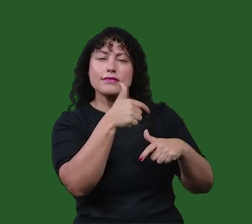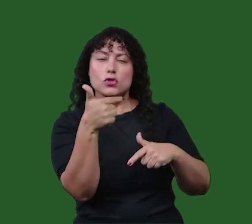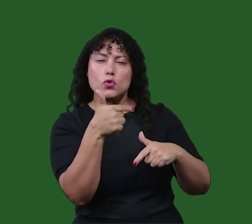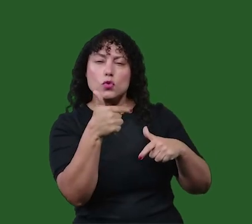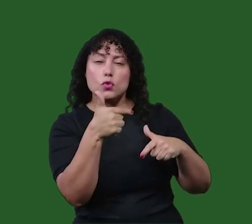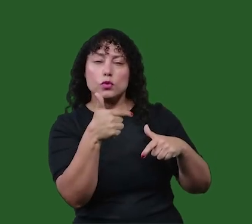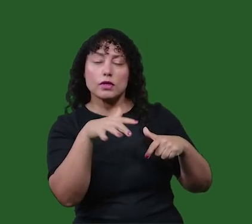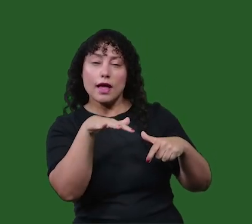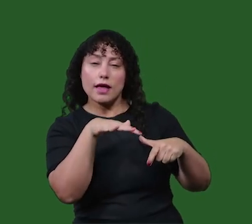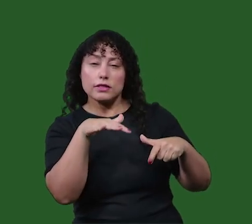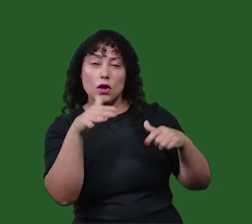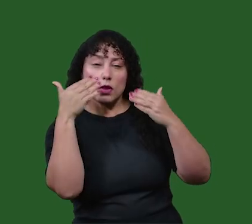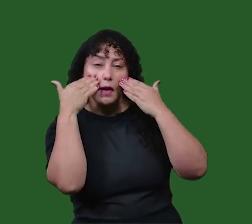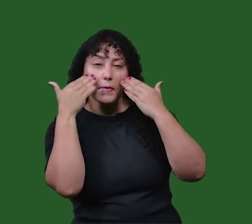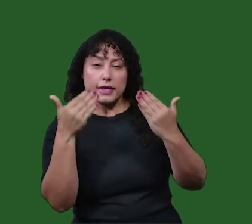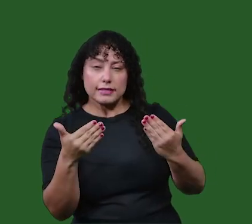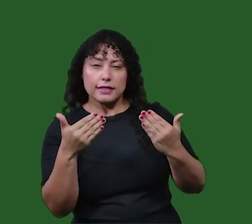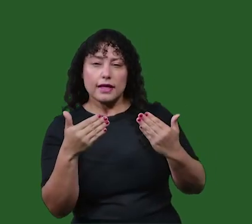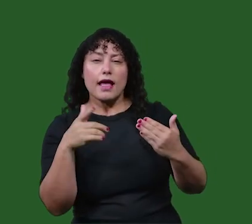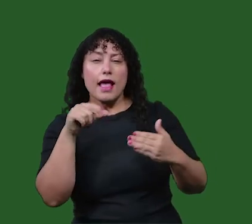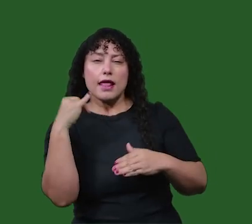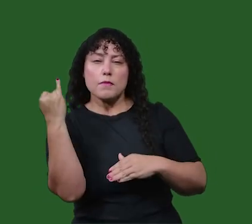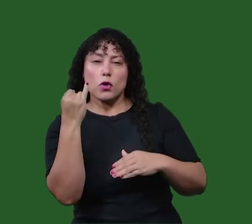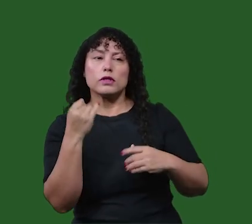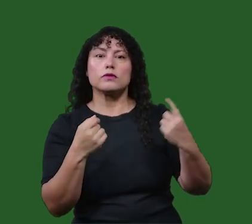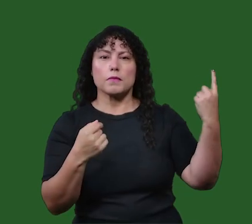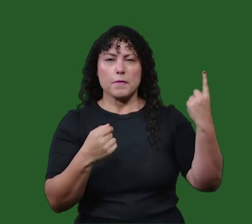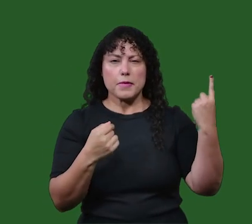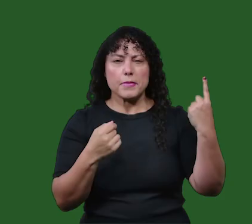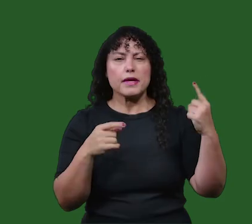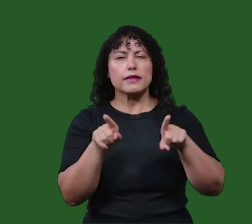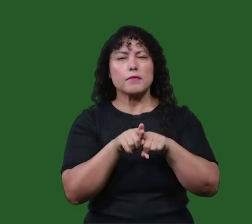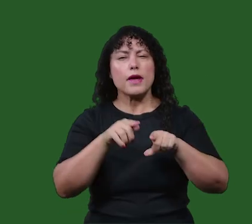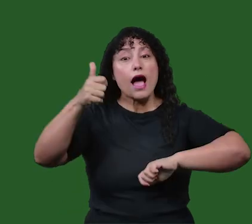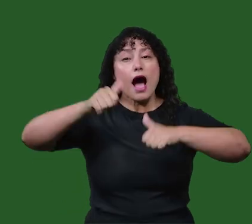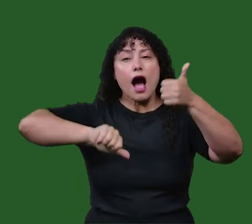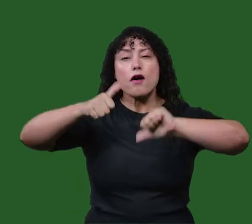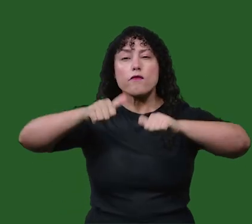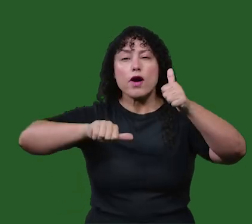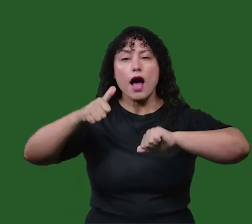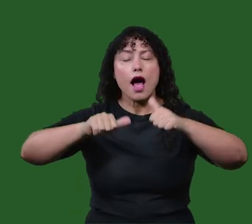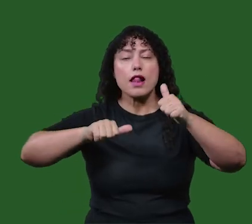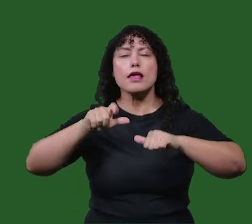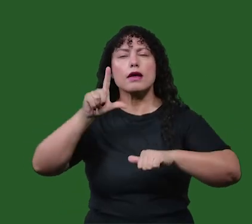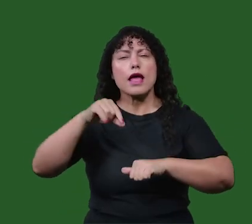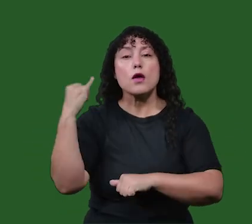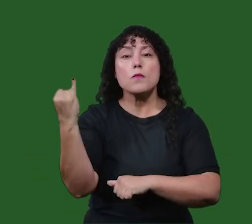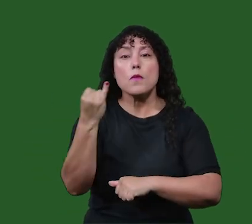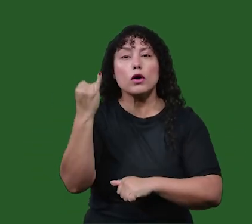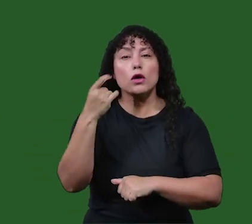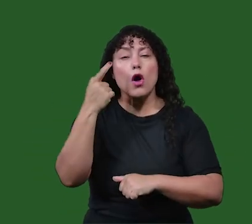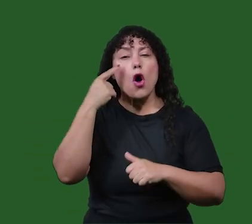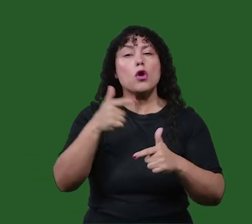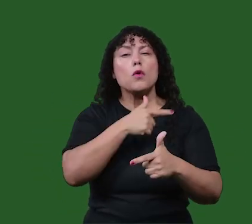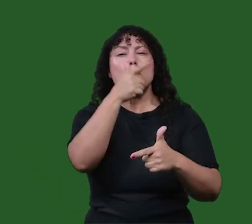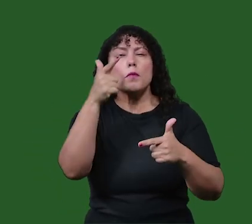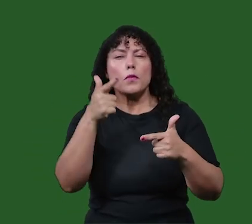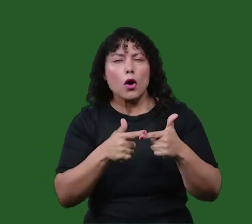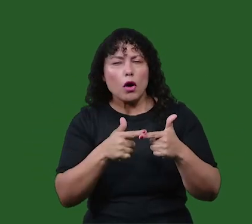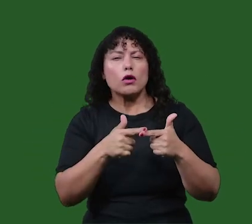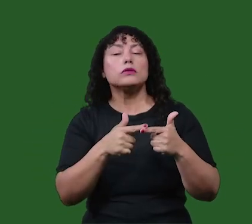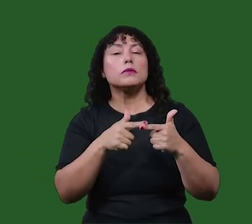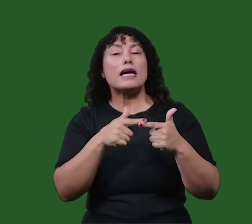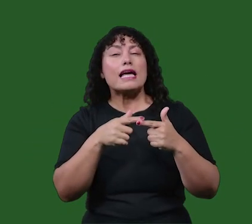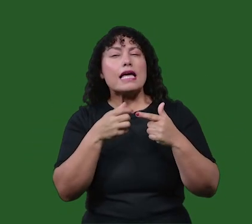segunda região, segunda só na apresentação aqui, ela é tão importante quanto a primeira. Ele avalia o que realmente importa. Olha o